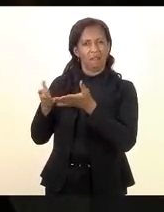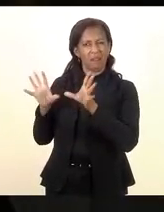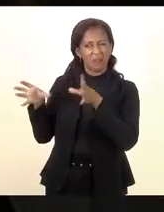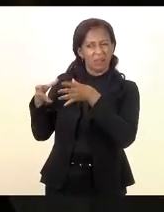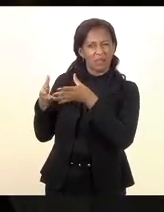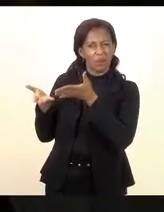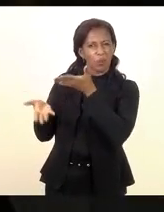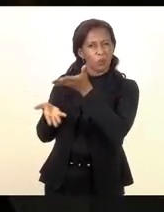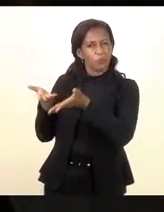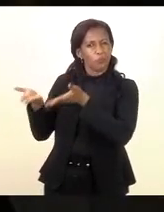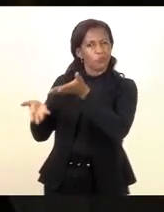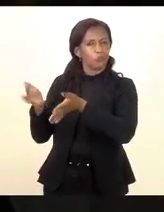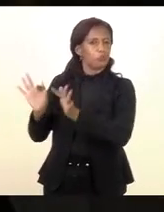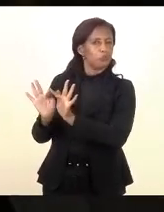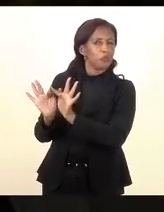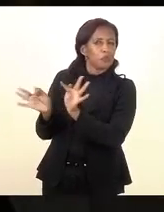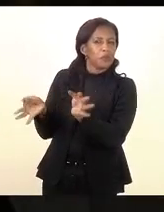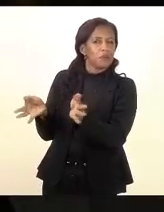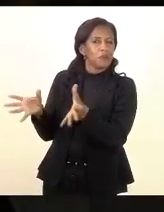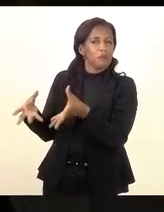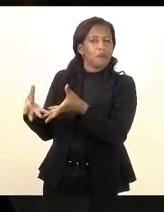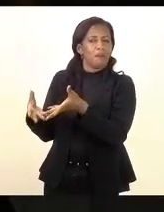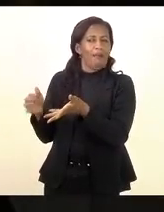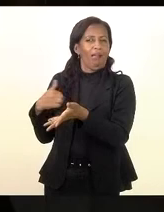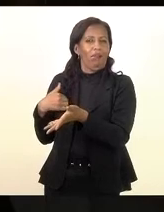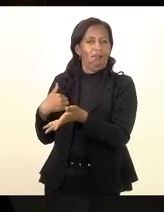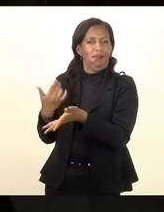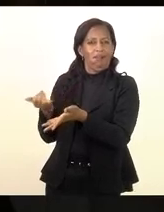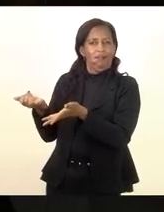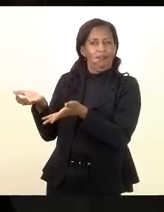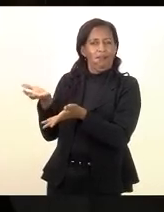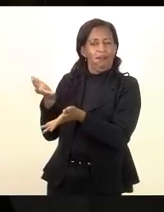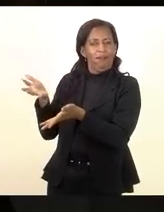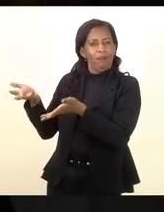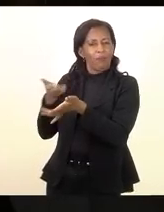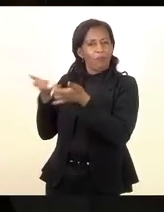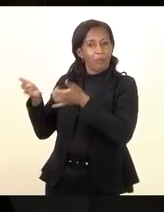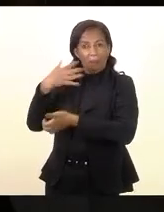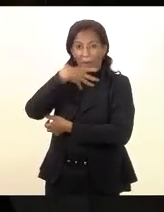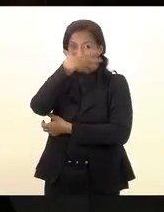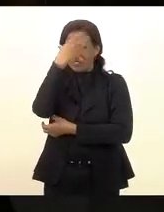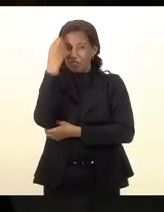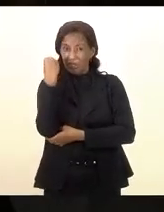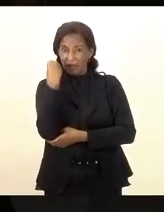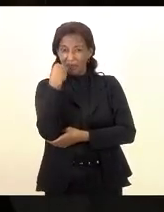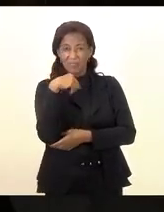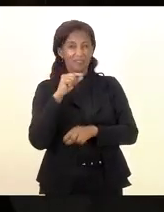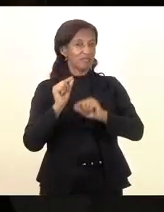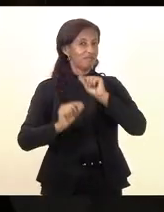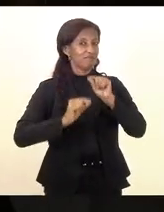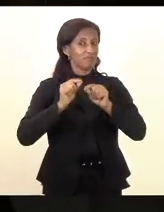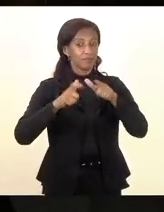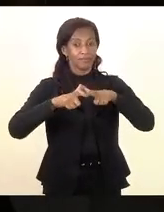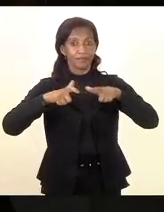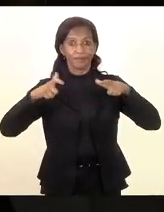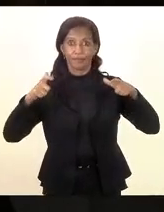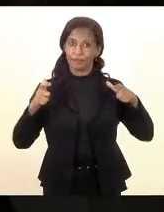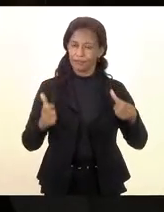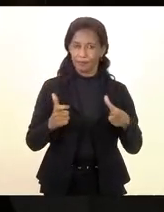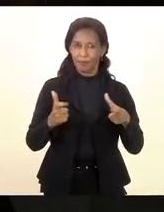cuida simplesmente dos seus privilégios que se esquecem que as grandes